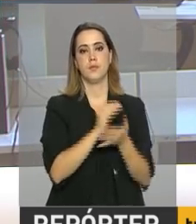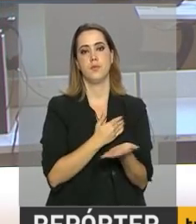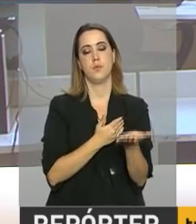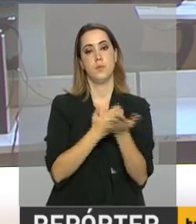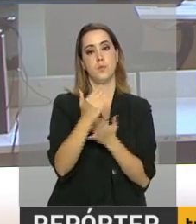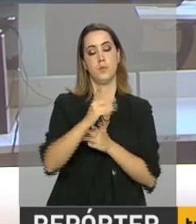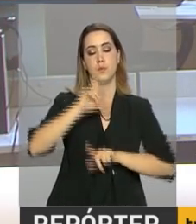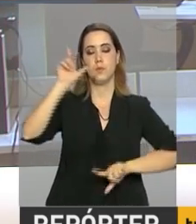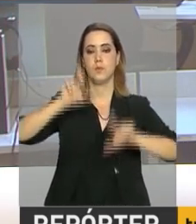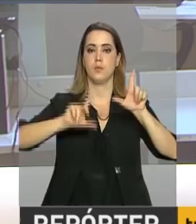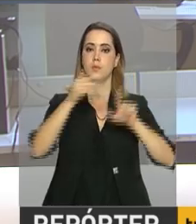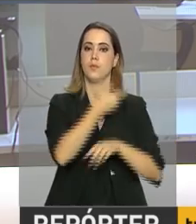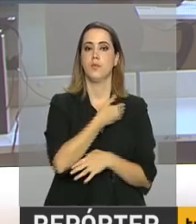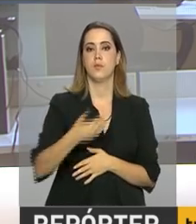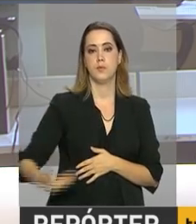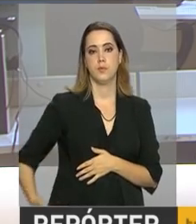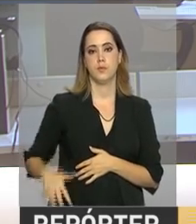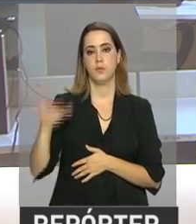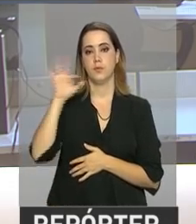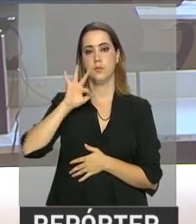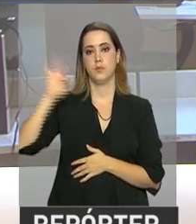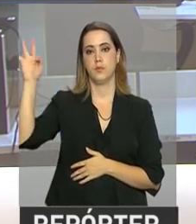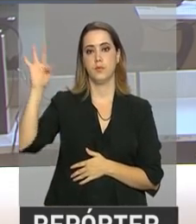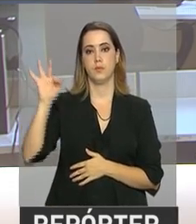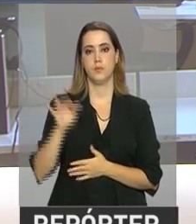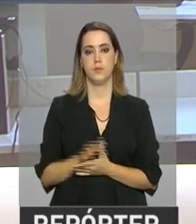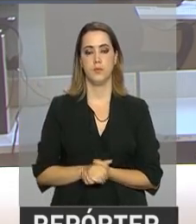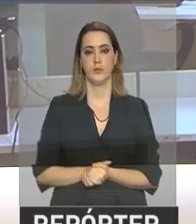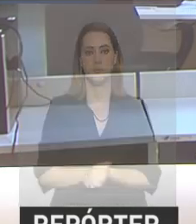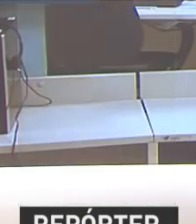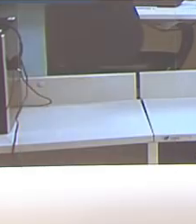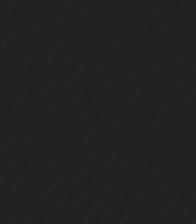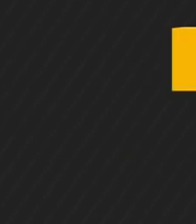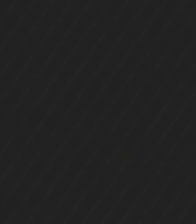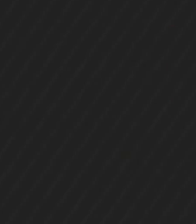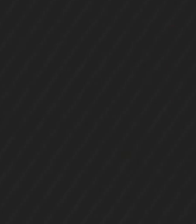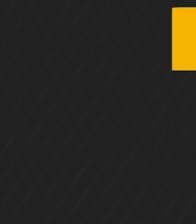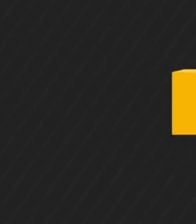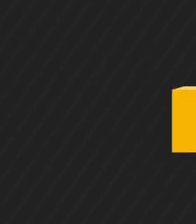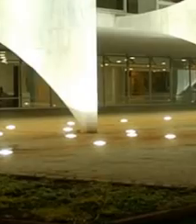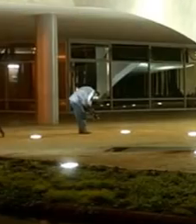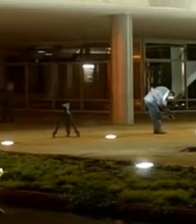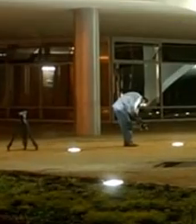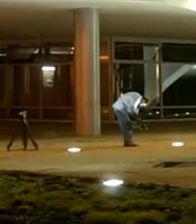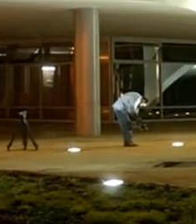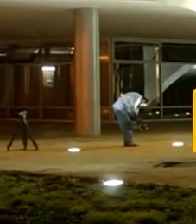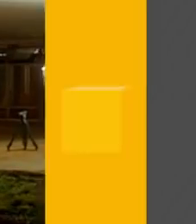sociais. Continue com a gente aqui na NBR, a TV do Governo Federal.